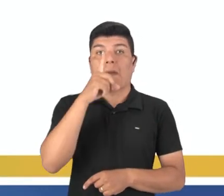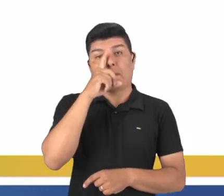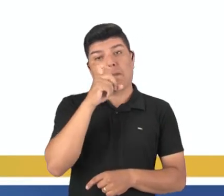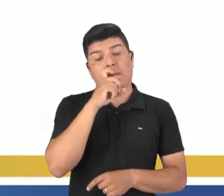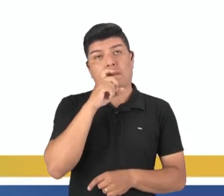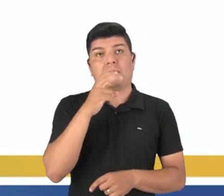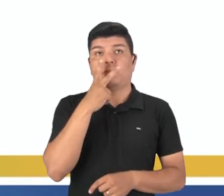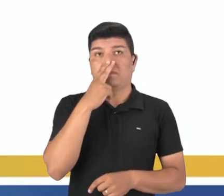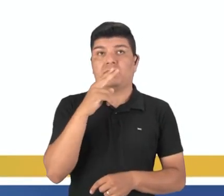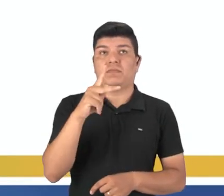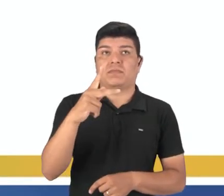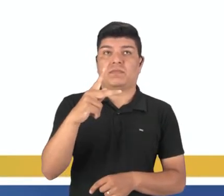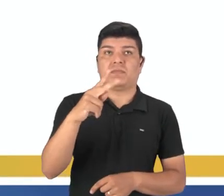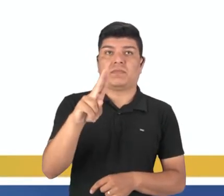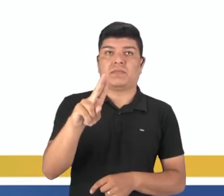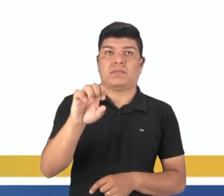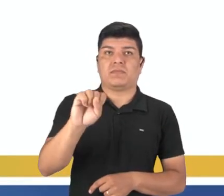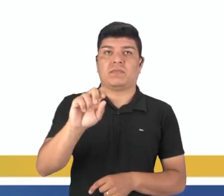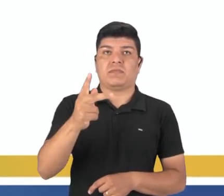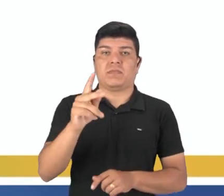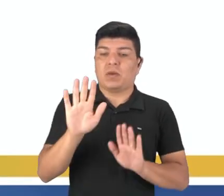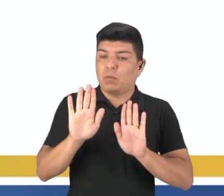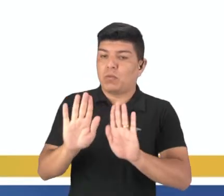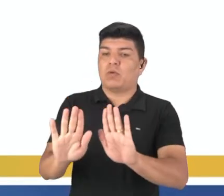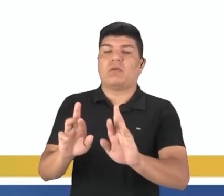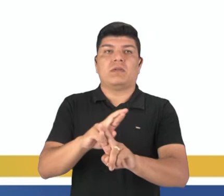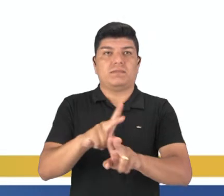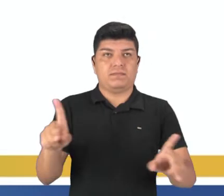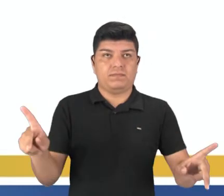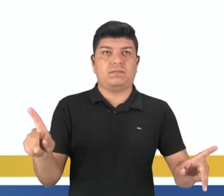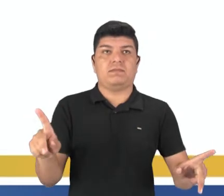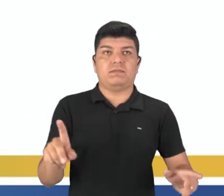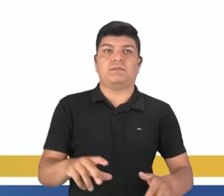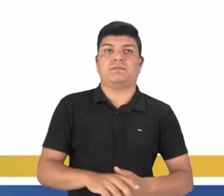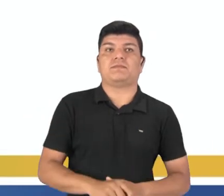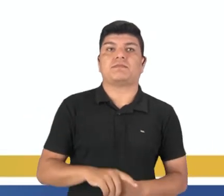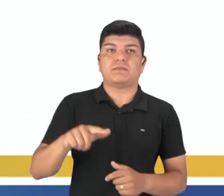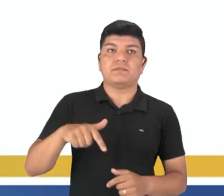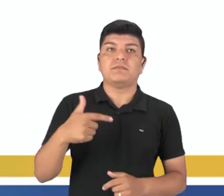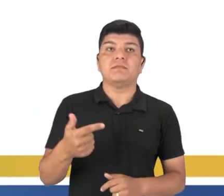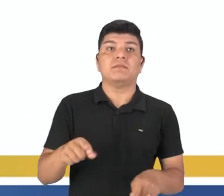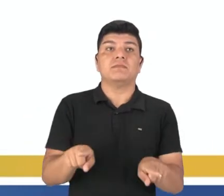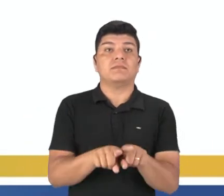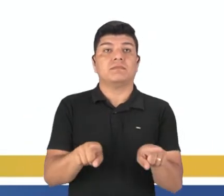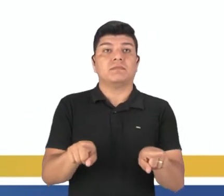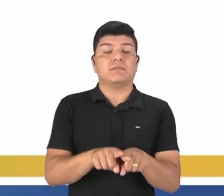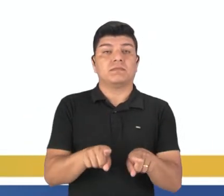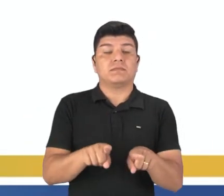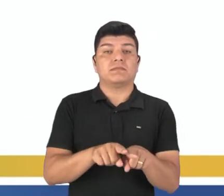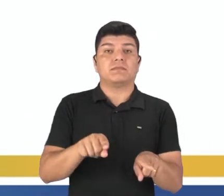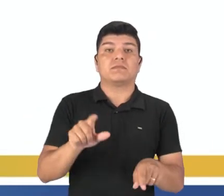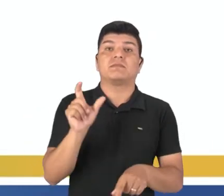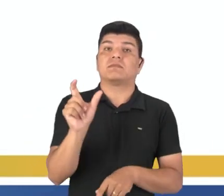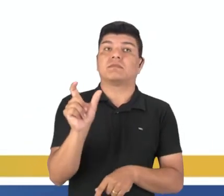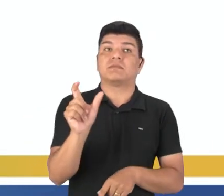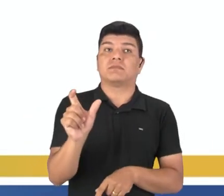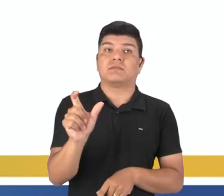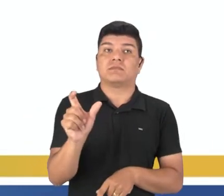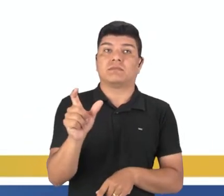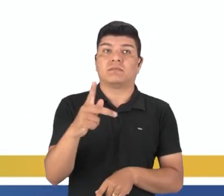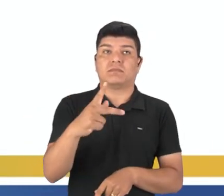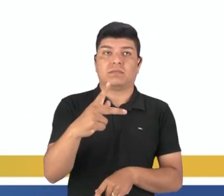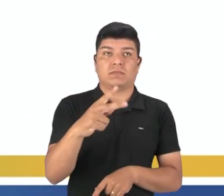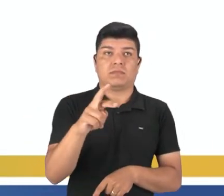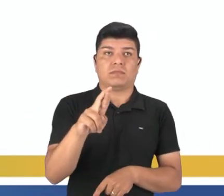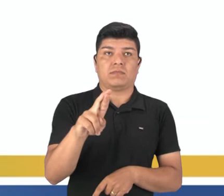parece puxar mas a empurrar Então a gente tem que ficar bem até outro ponto que nós vimos também foi pro Edition que são as